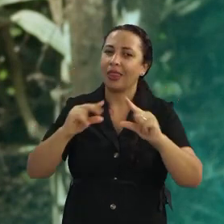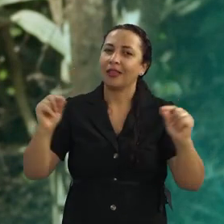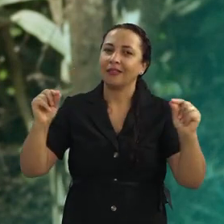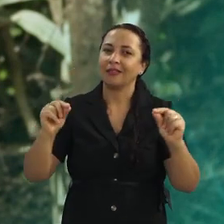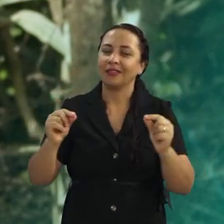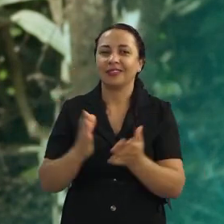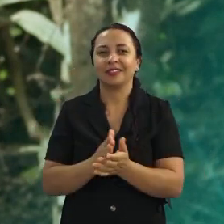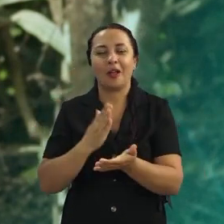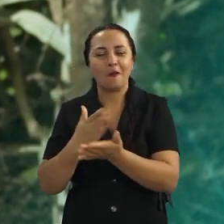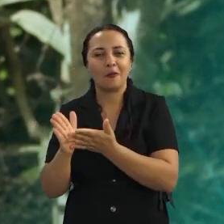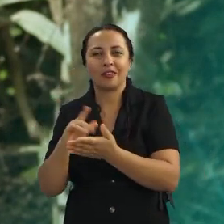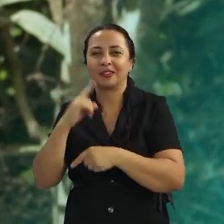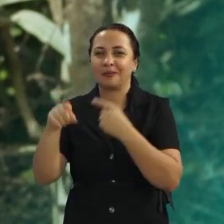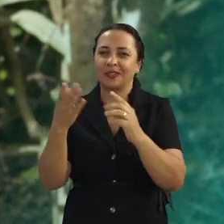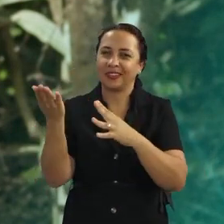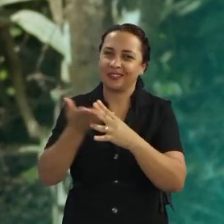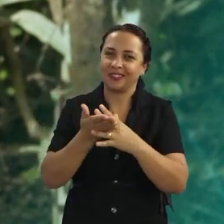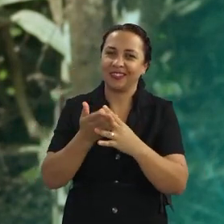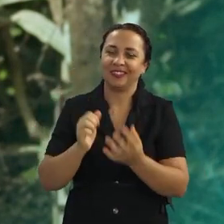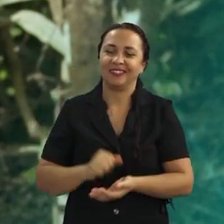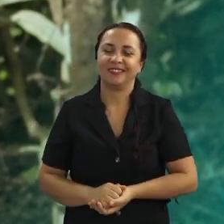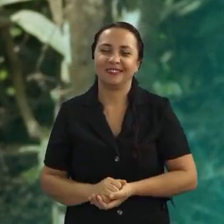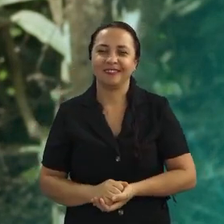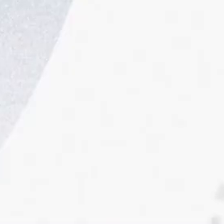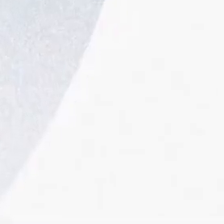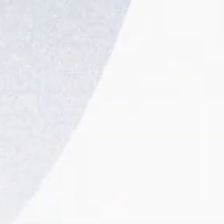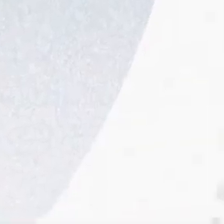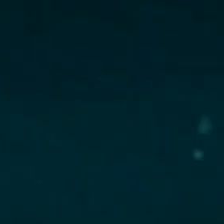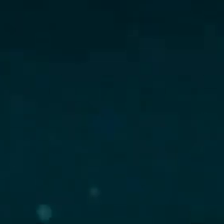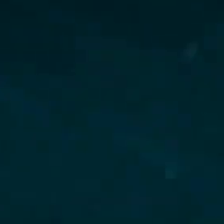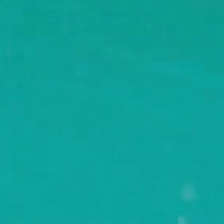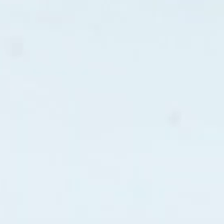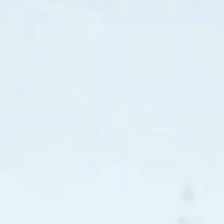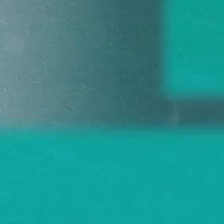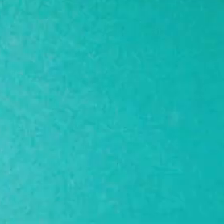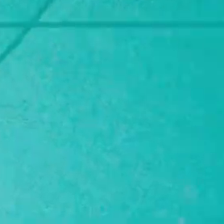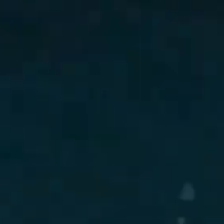de quem foge desse profissional é logo depois do intervalo